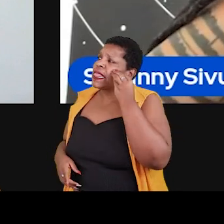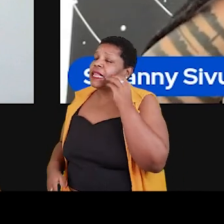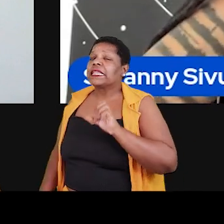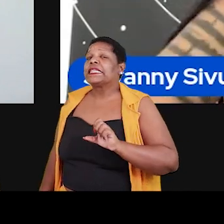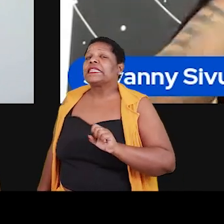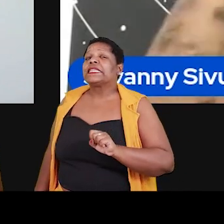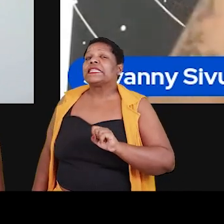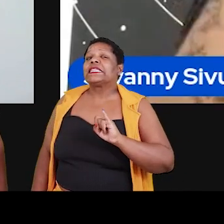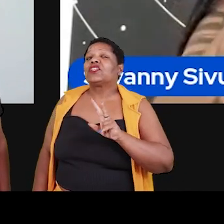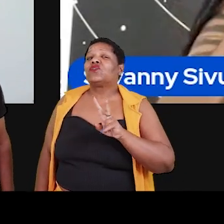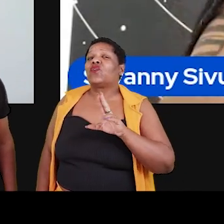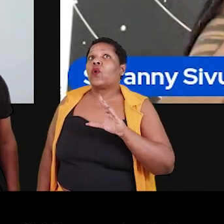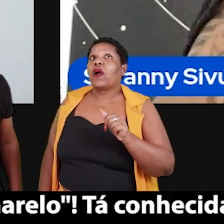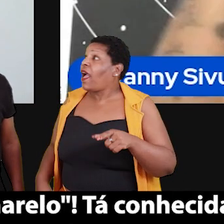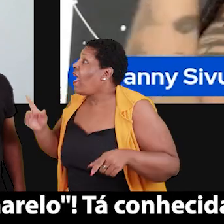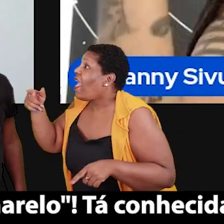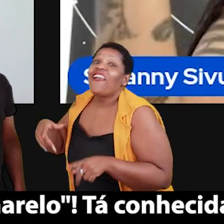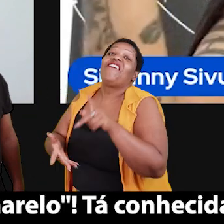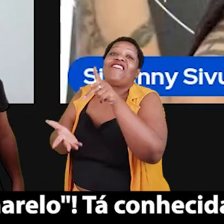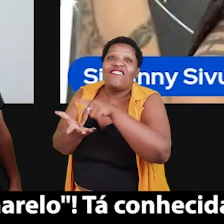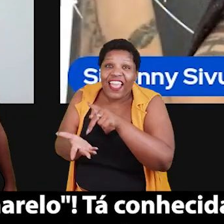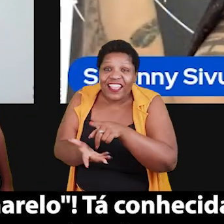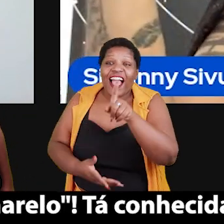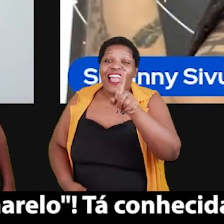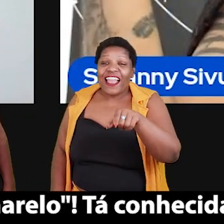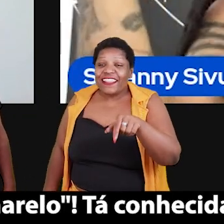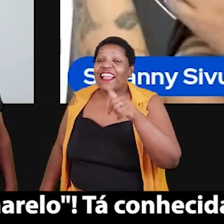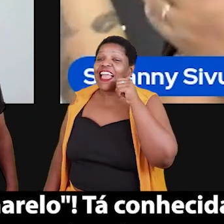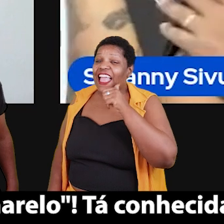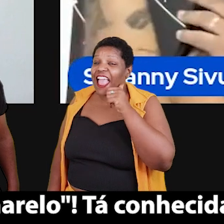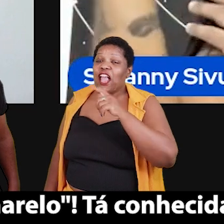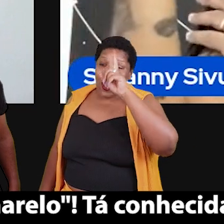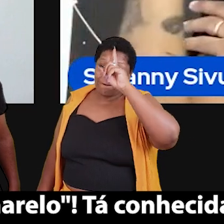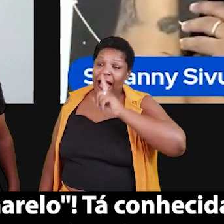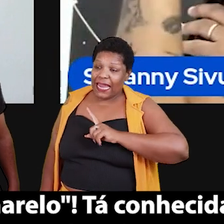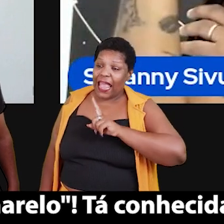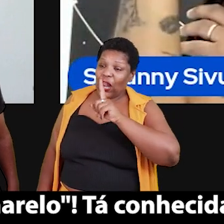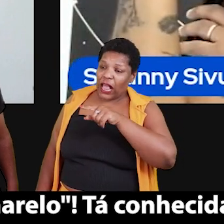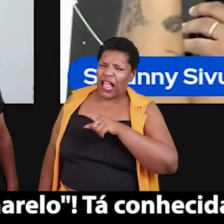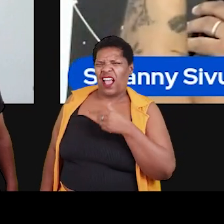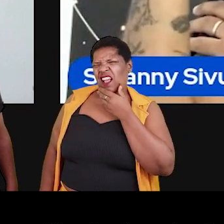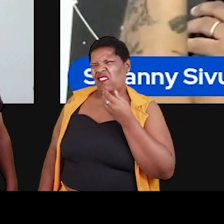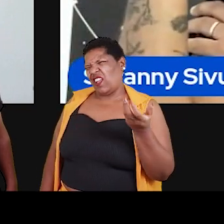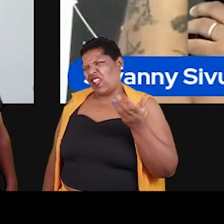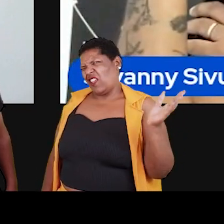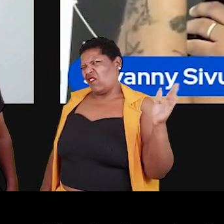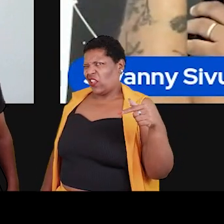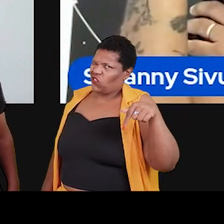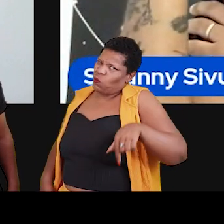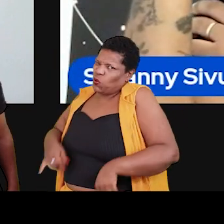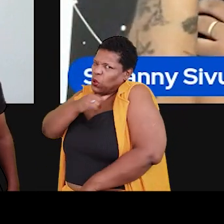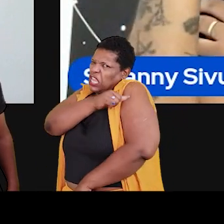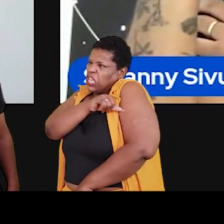Sivuca? Aí ele falou: pô, verdade, né? A Sivuca do Amarelo tá conhecida. Pô, mas será que ela vai topar vir para o Rio